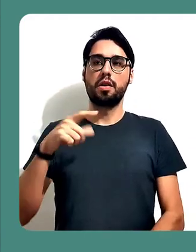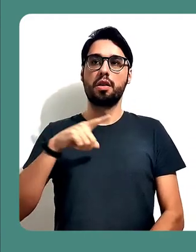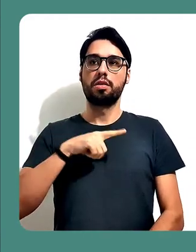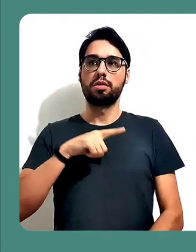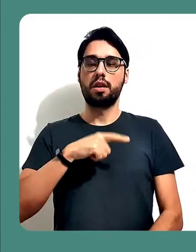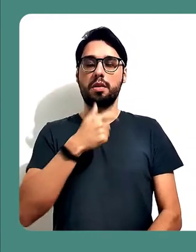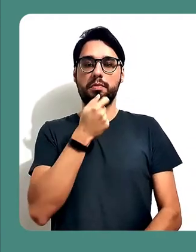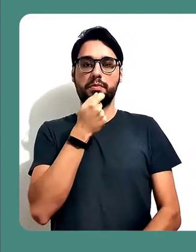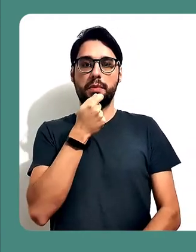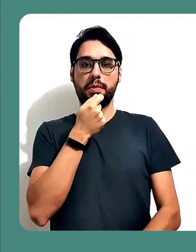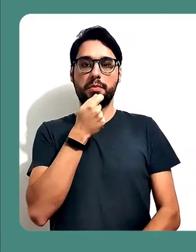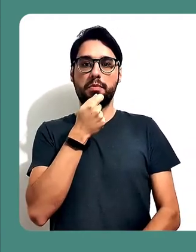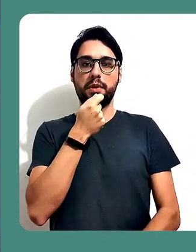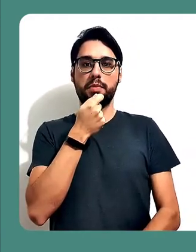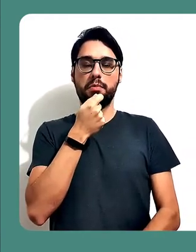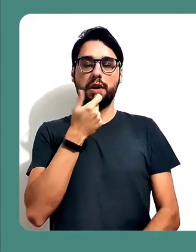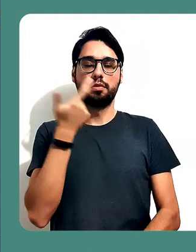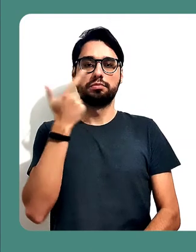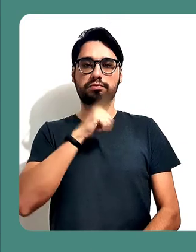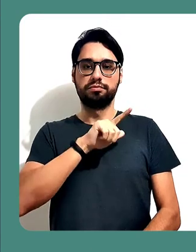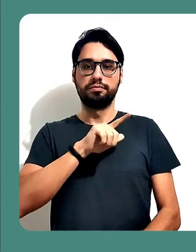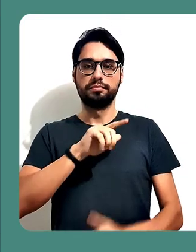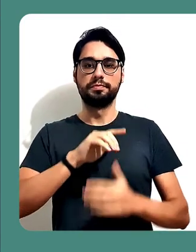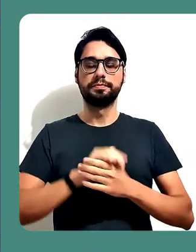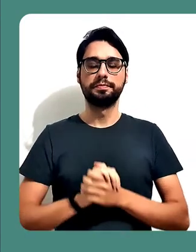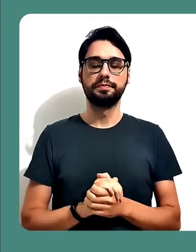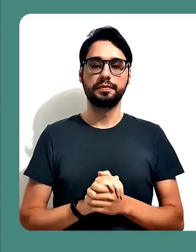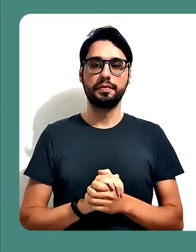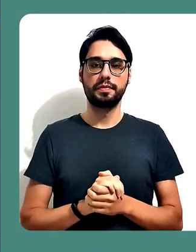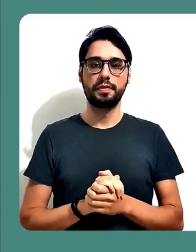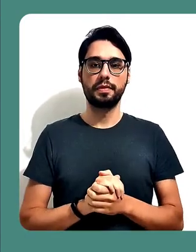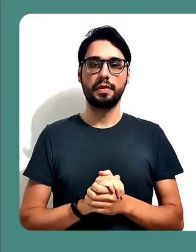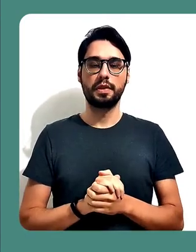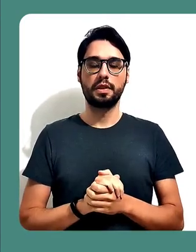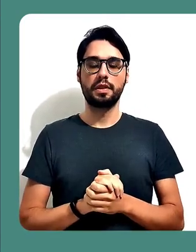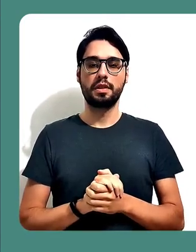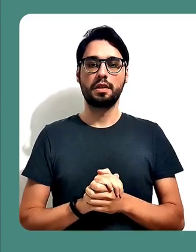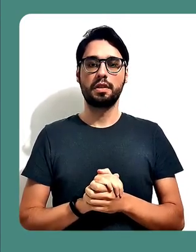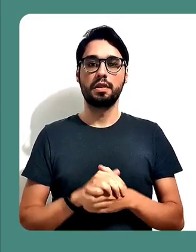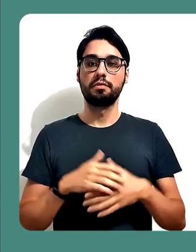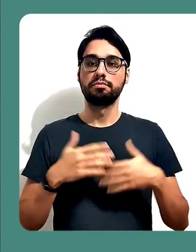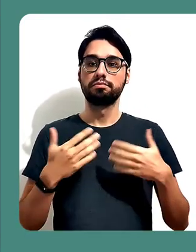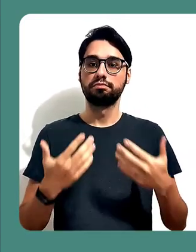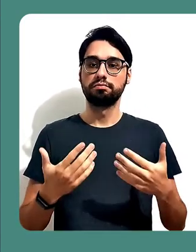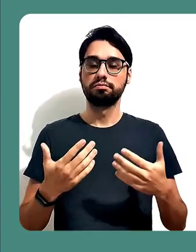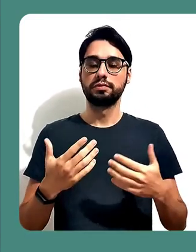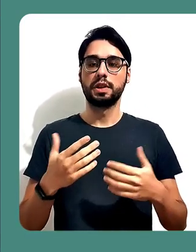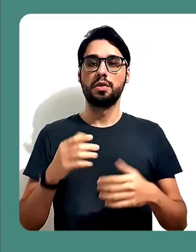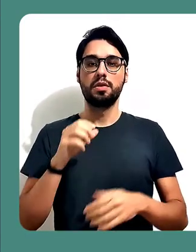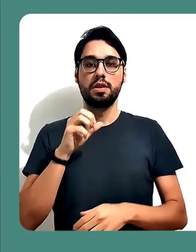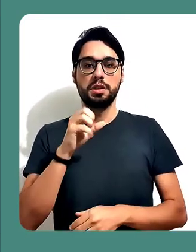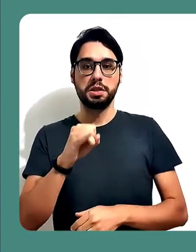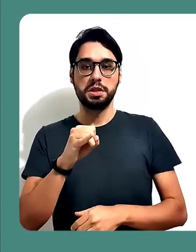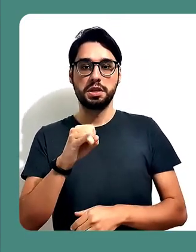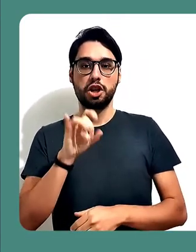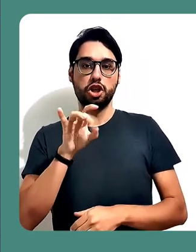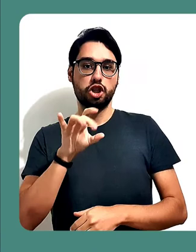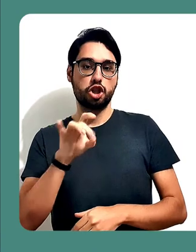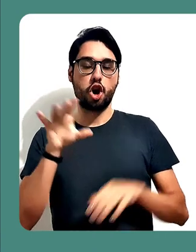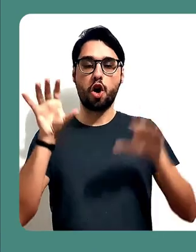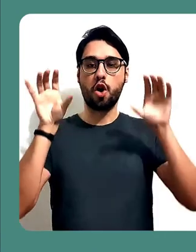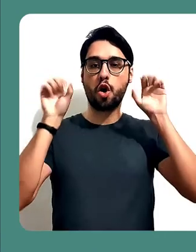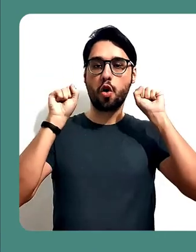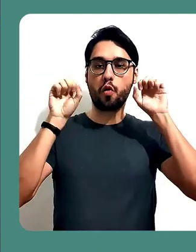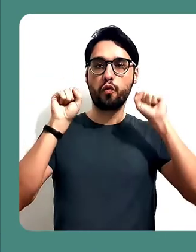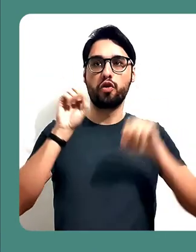para uma reunião onde você onde ela precisa ser dialogada enfim oriente todos os usuários a ligarem seus microfones essa